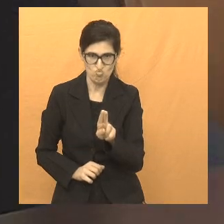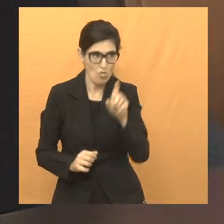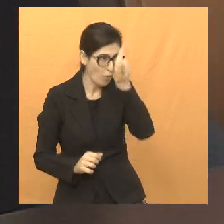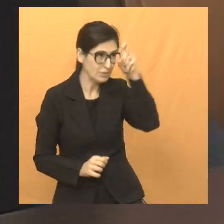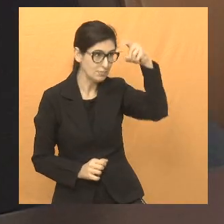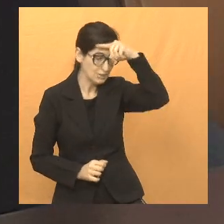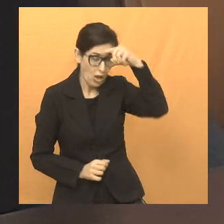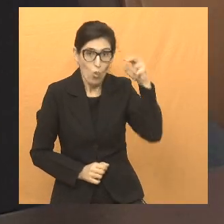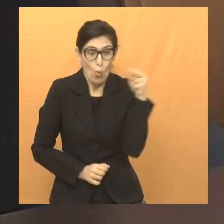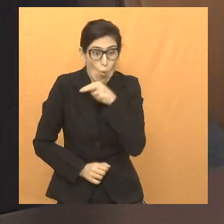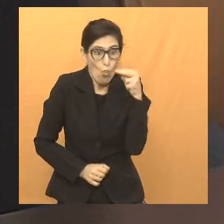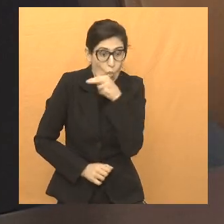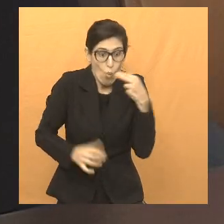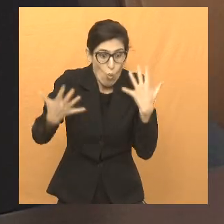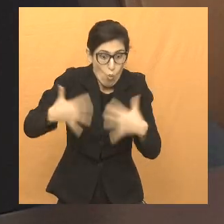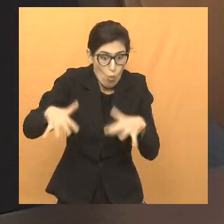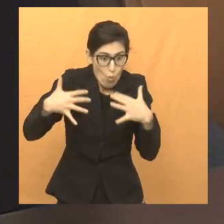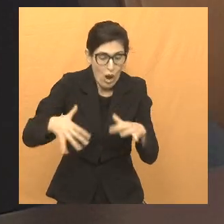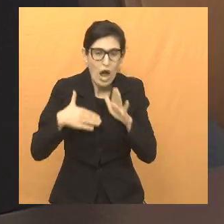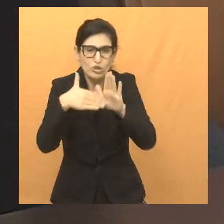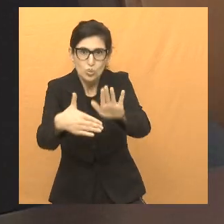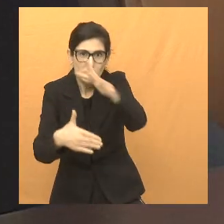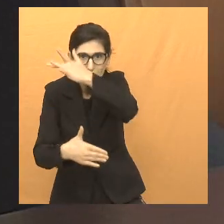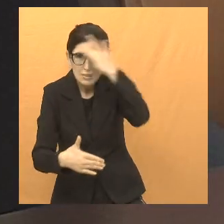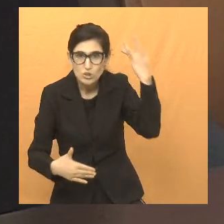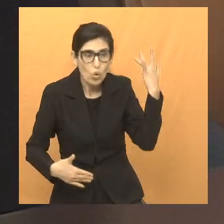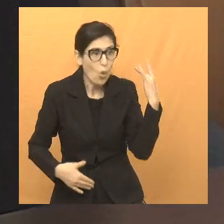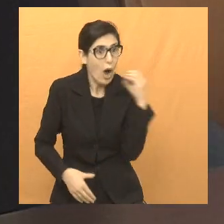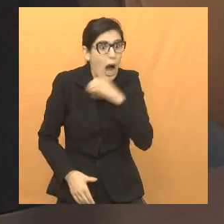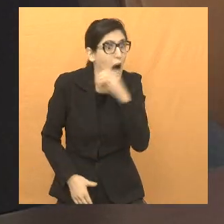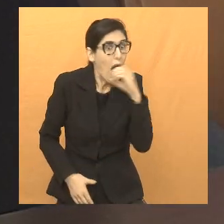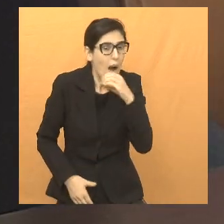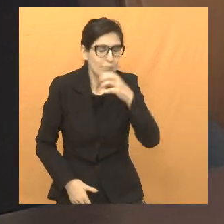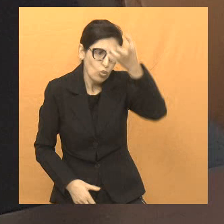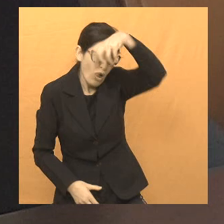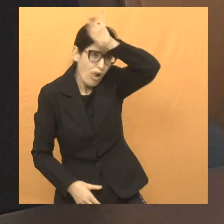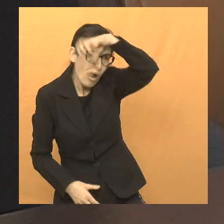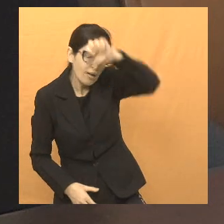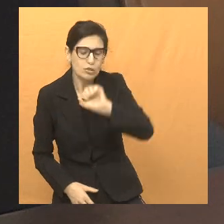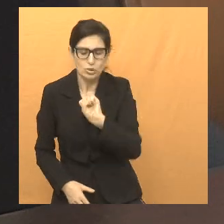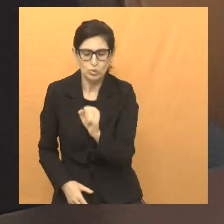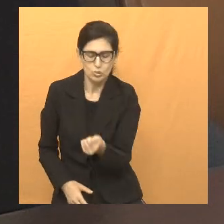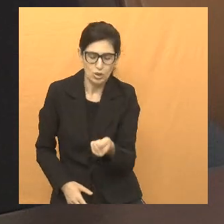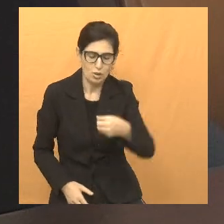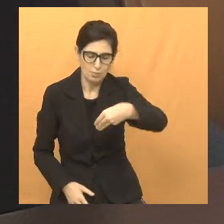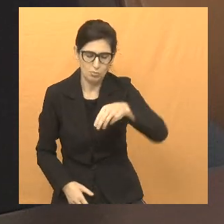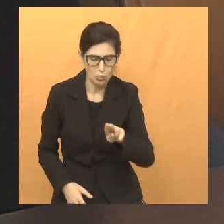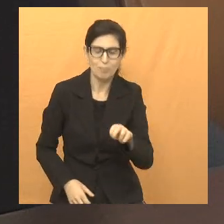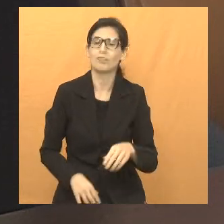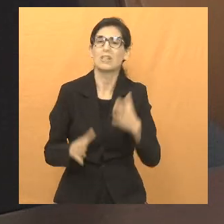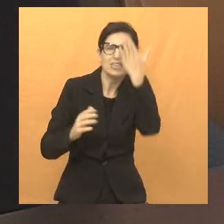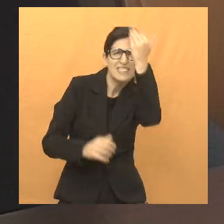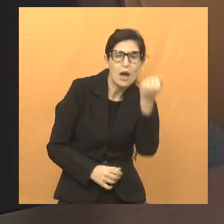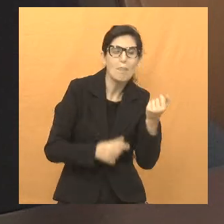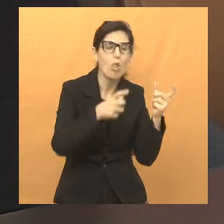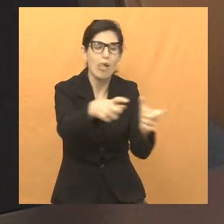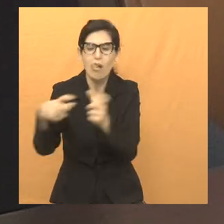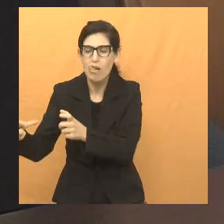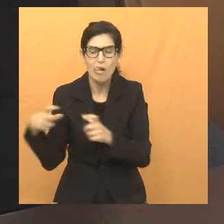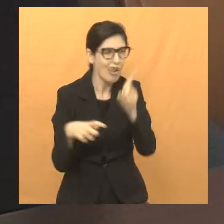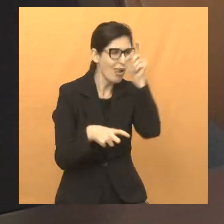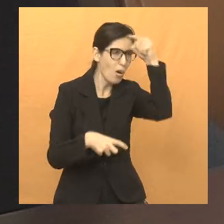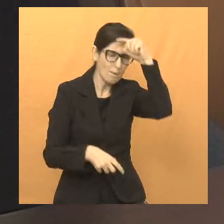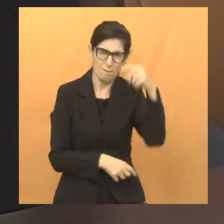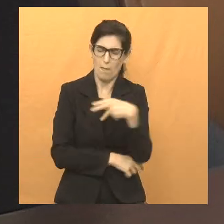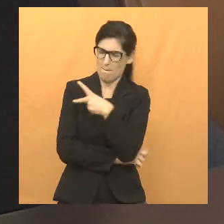eu vejo que vocês colocaram todo o deslocamento aqui para as UBSs, né? Vejo que o Parque Santo Antônio não está aqui